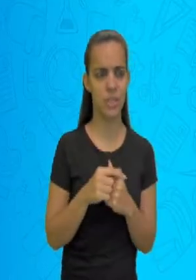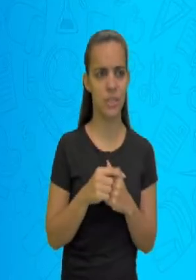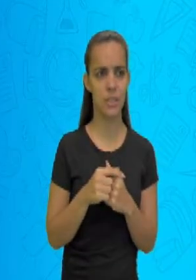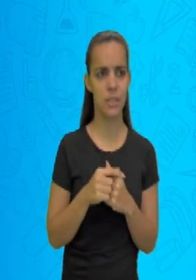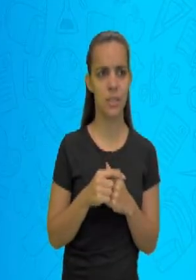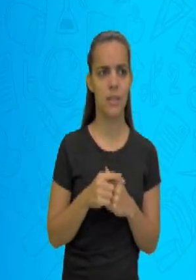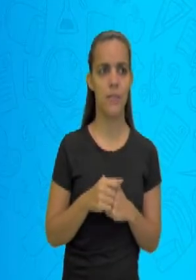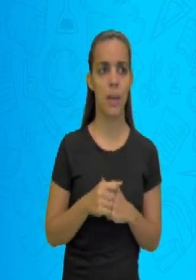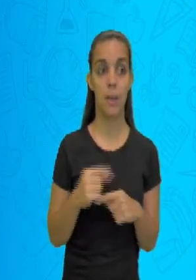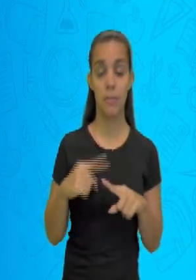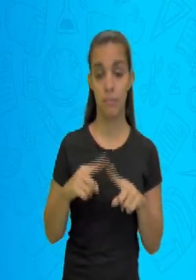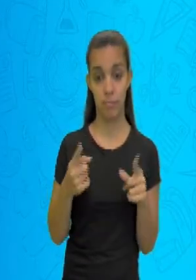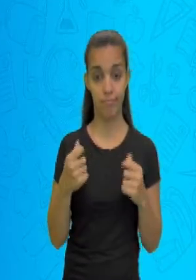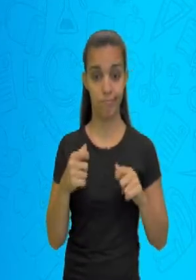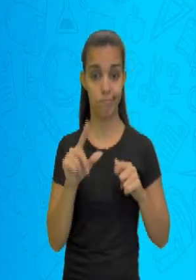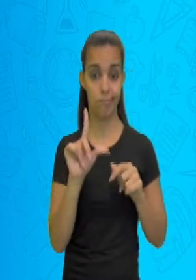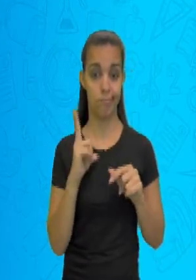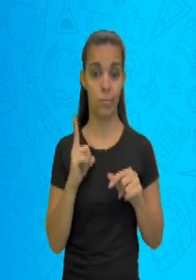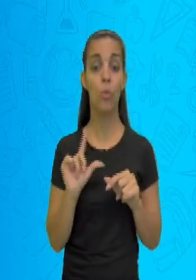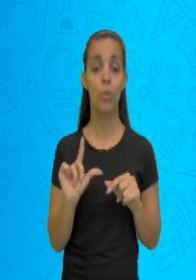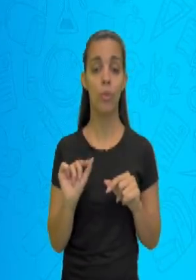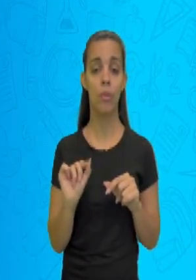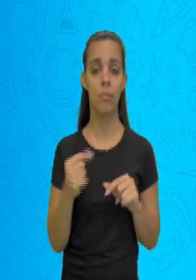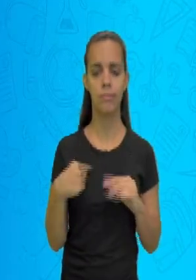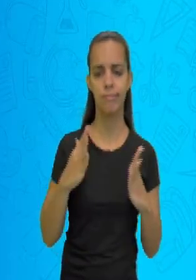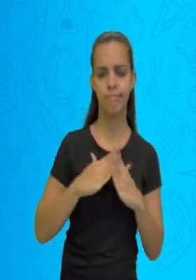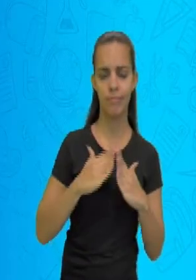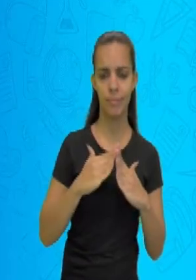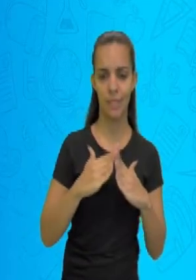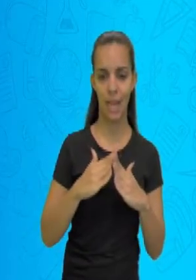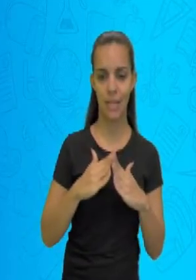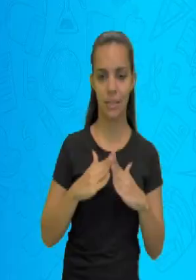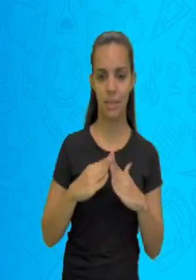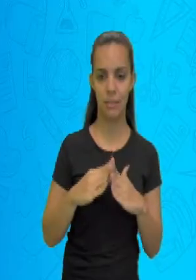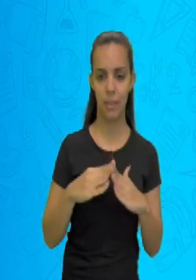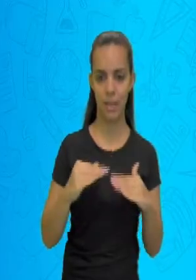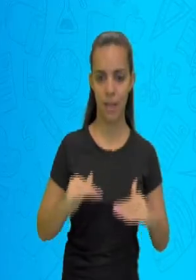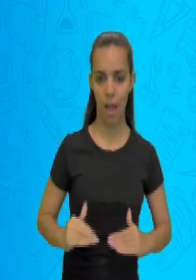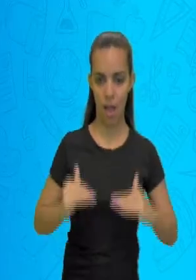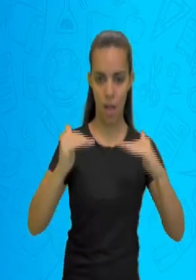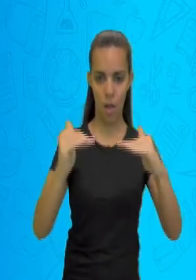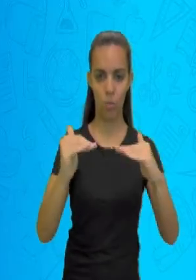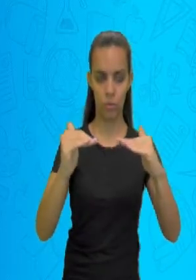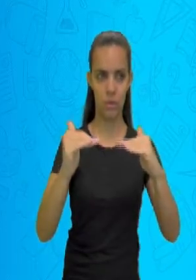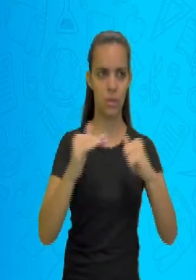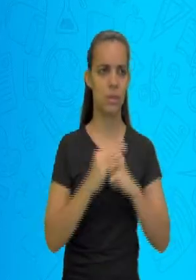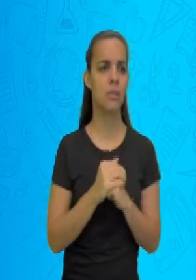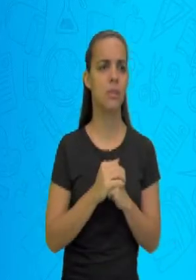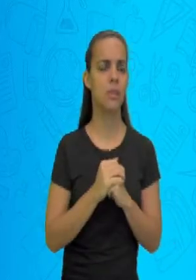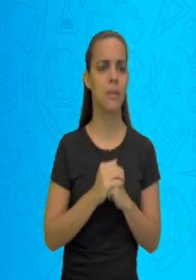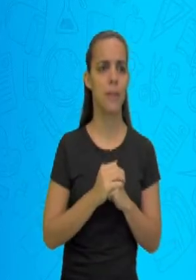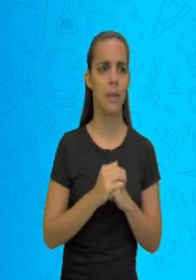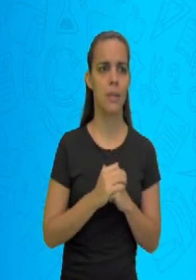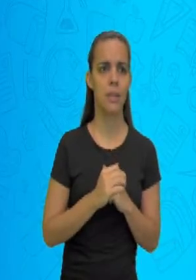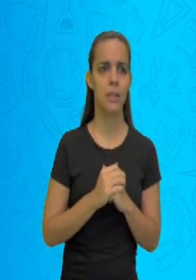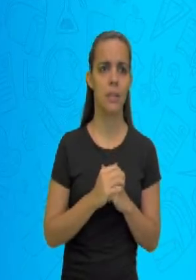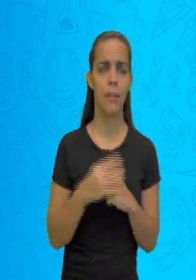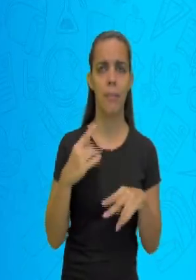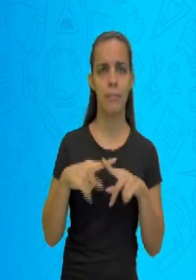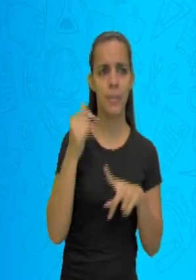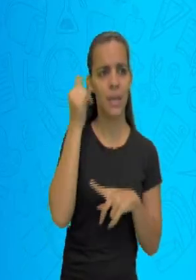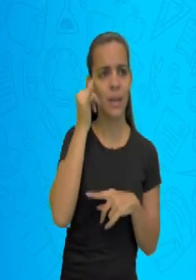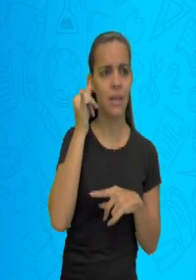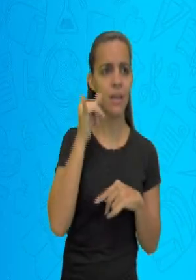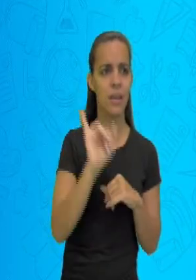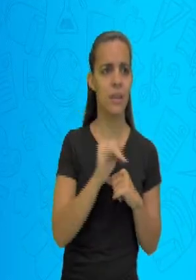uma casa mais elevada, uma casa mais alta, porque aquele rio pode encher um pouco e pode entrar água na minha casa. Eu